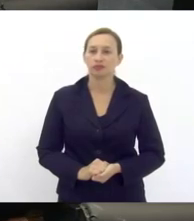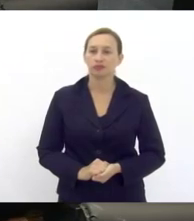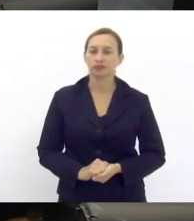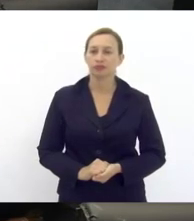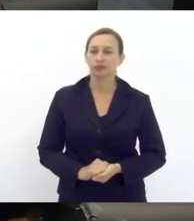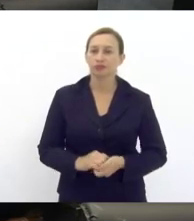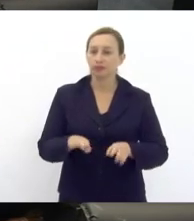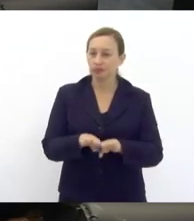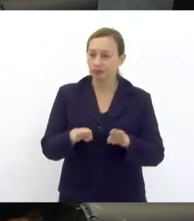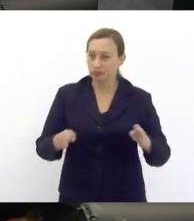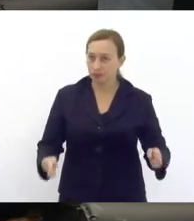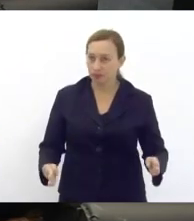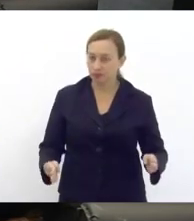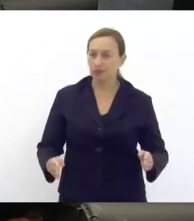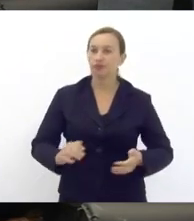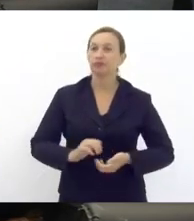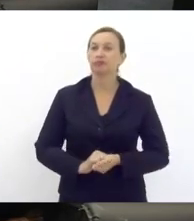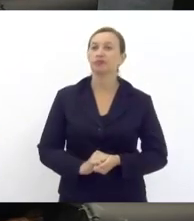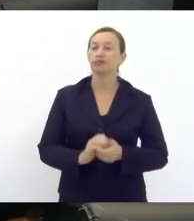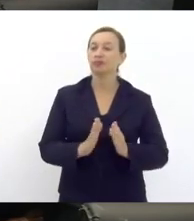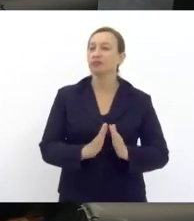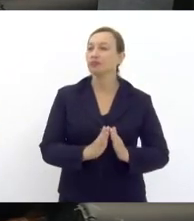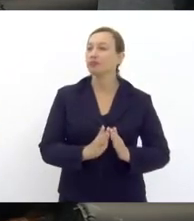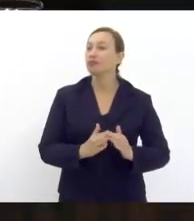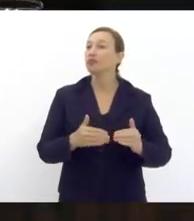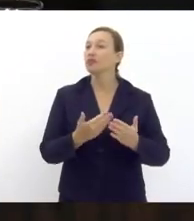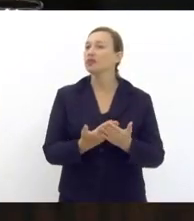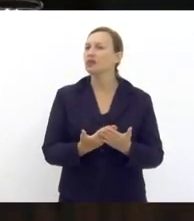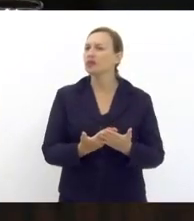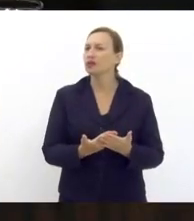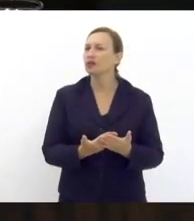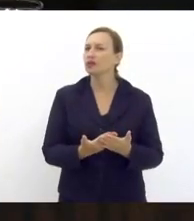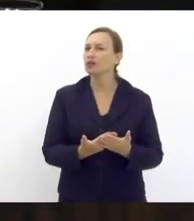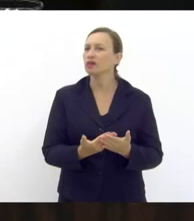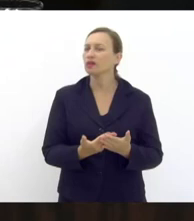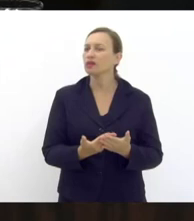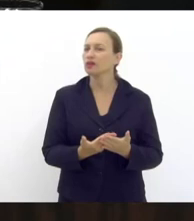Há sobre a mesa os segundos, seguinte requerimento.